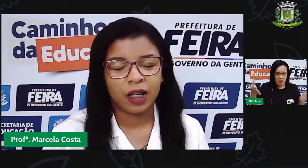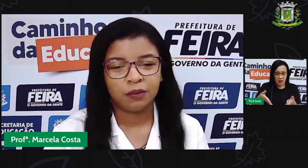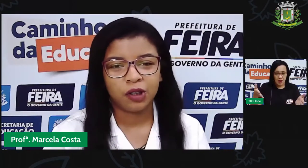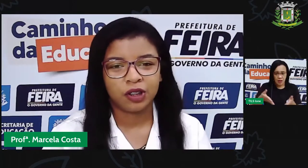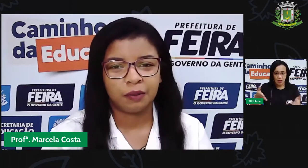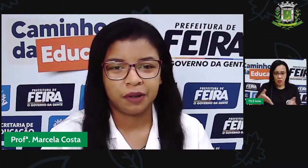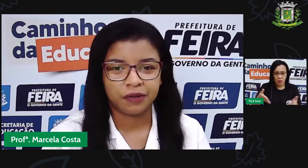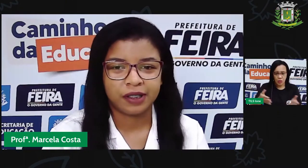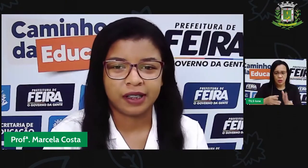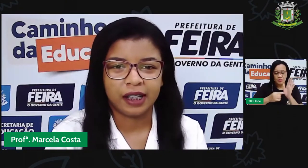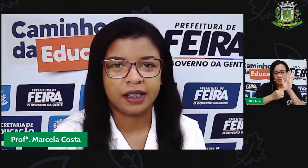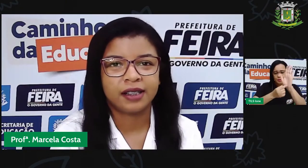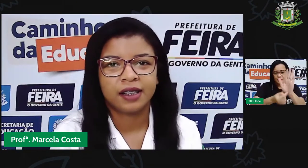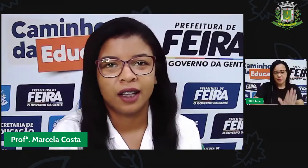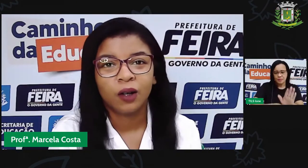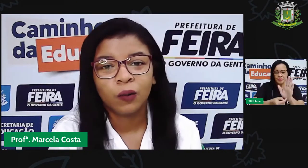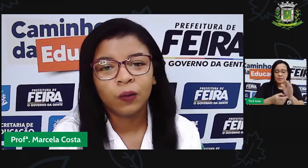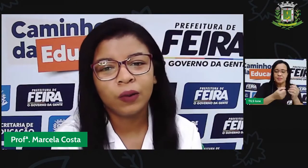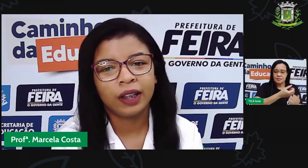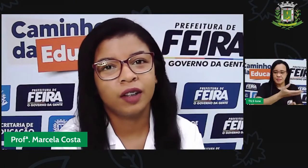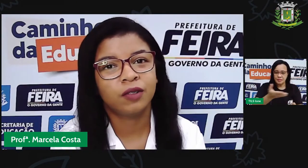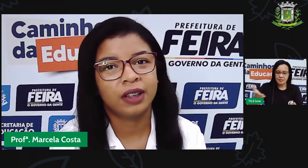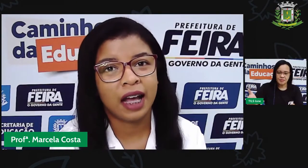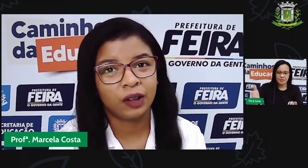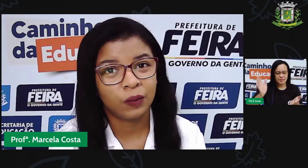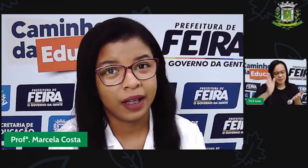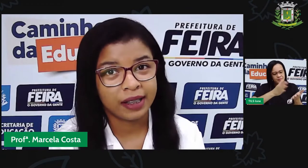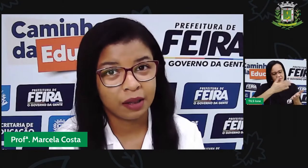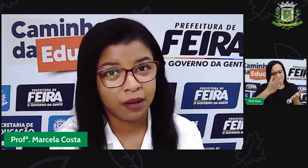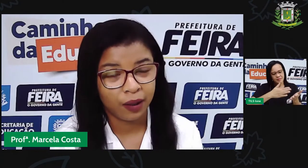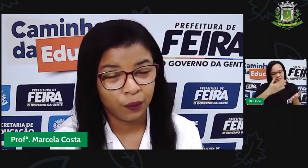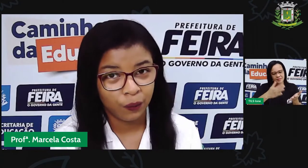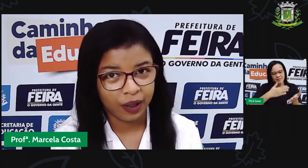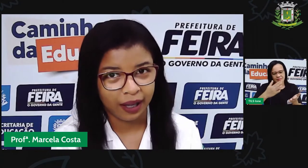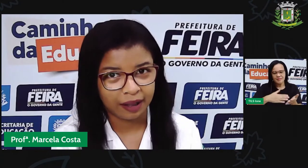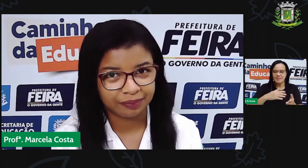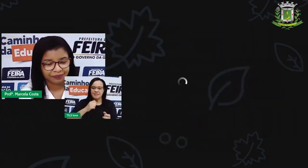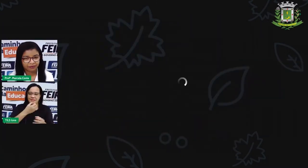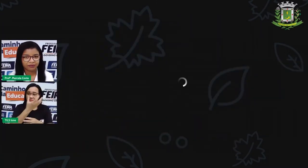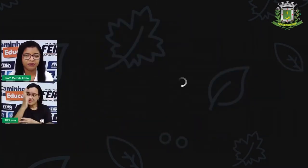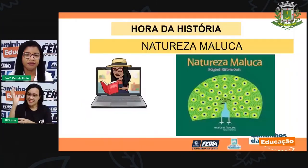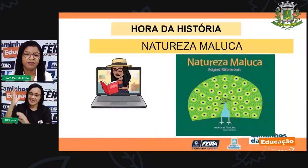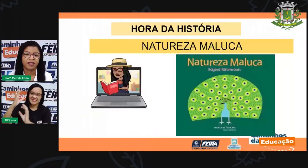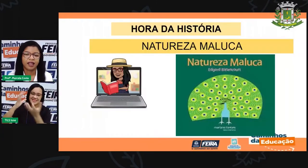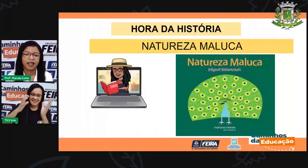Eu quero mostrar para vocês o livro Natureza maluca.